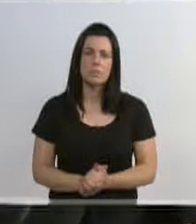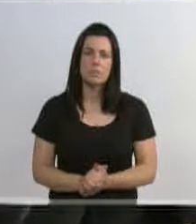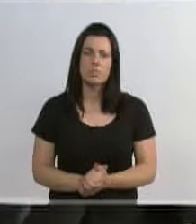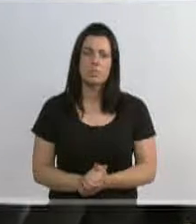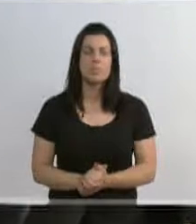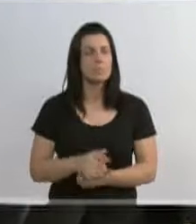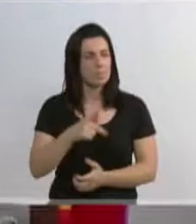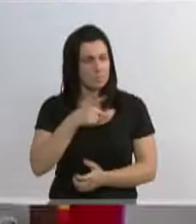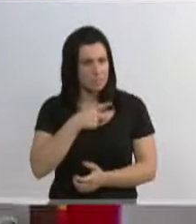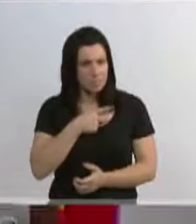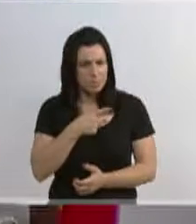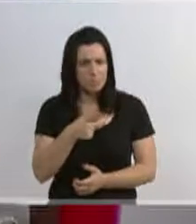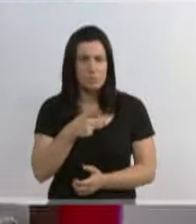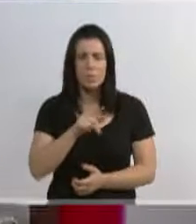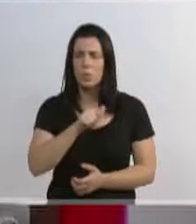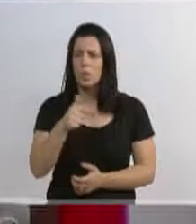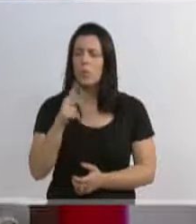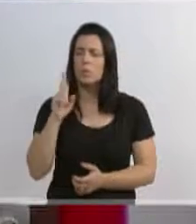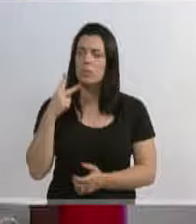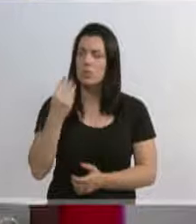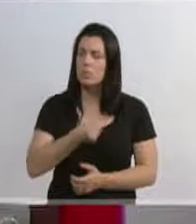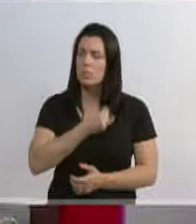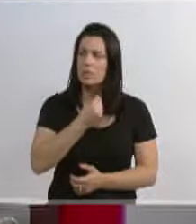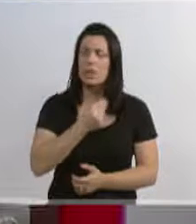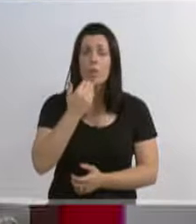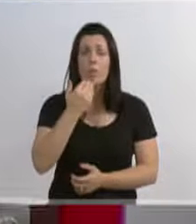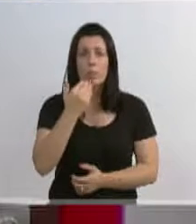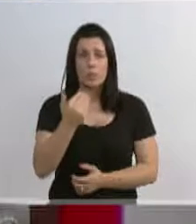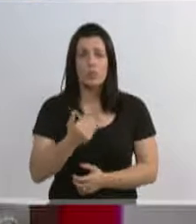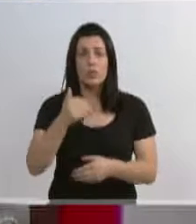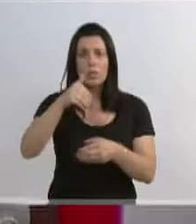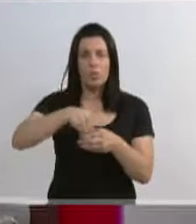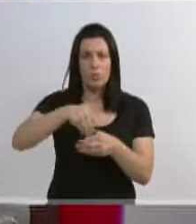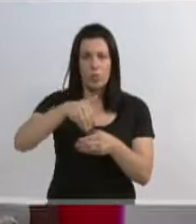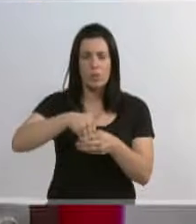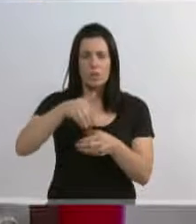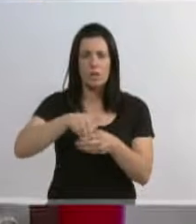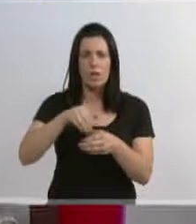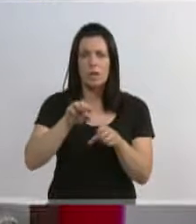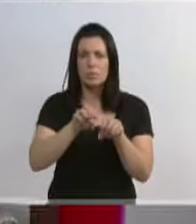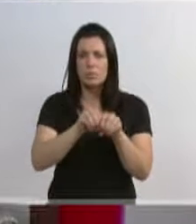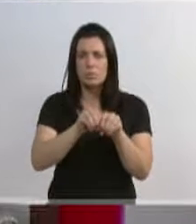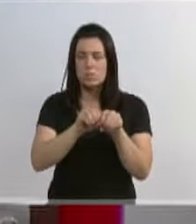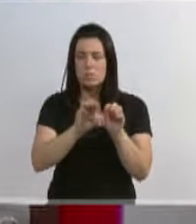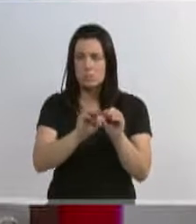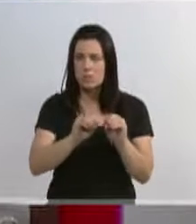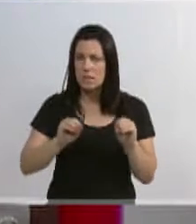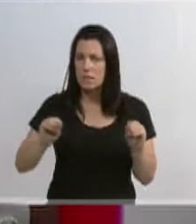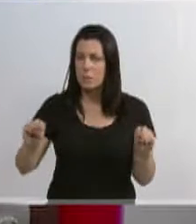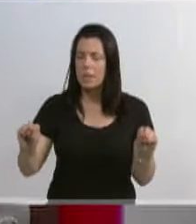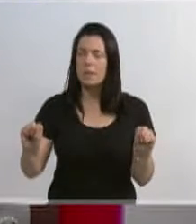Excelentíssimo senhor presidente, demais vereadores, eu que pedi que fosse votado de forma separada,